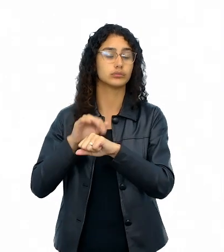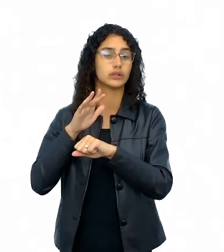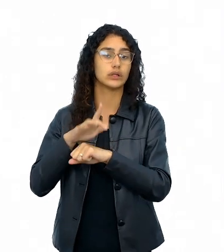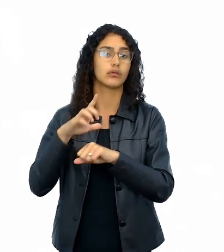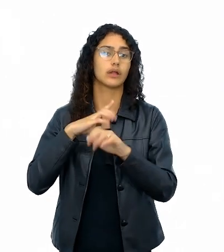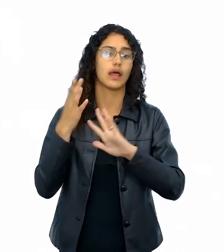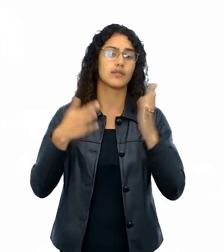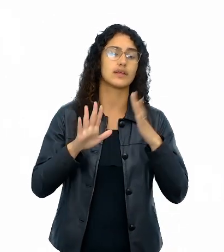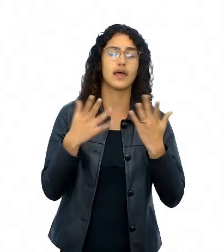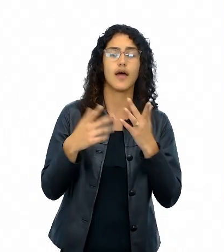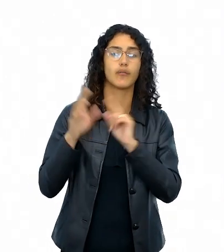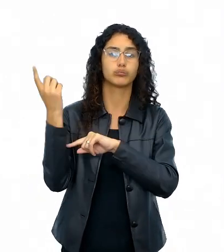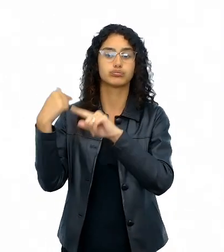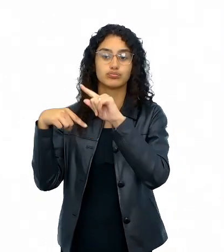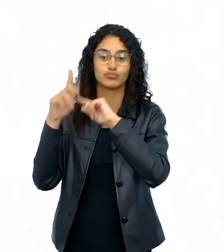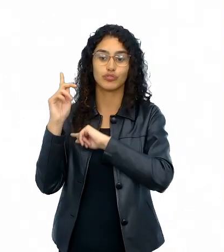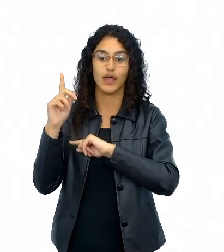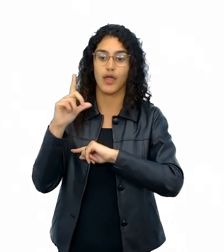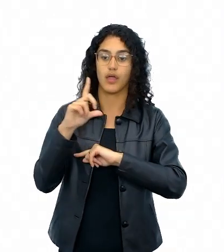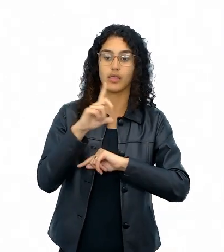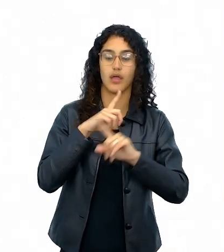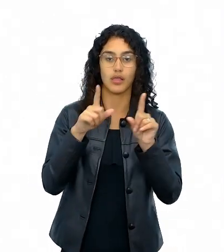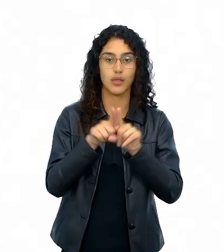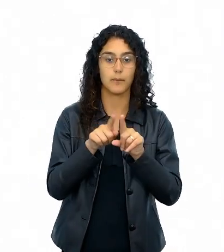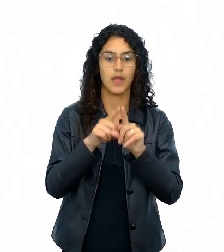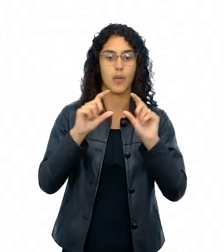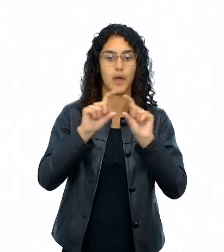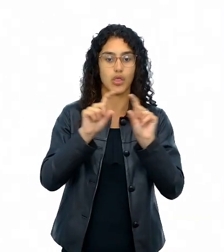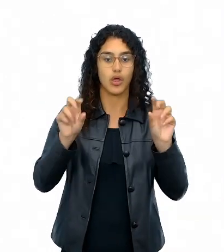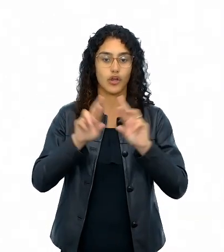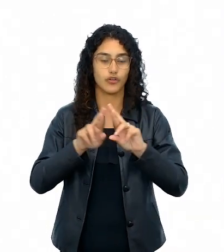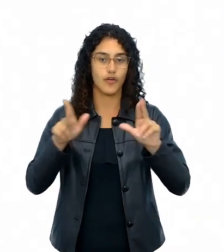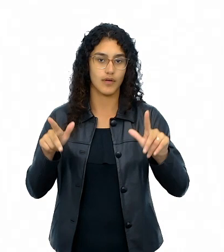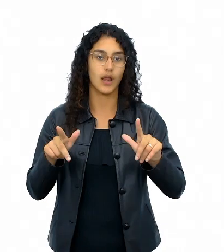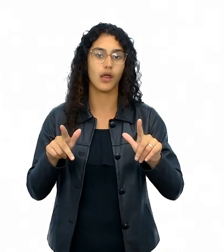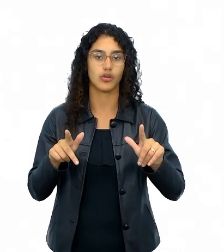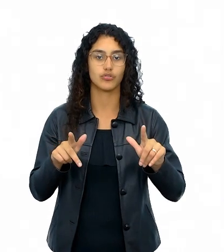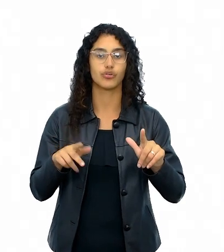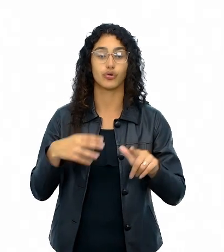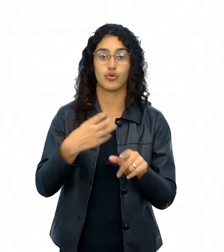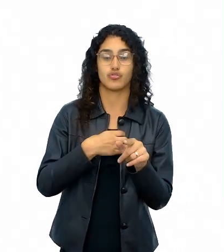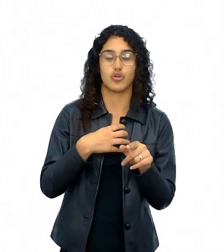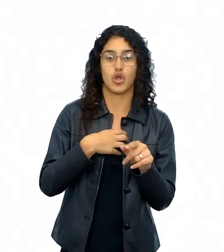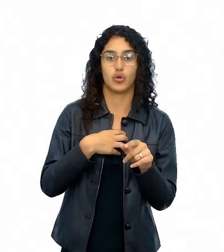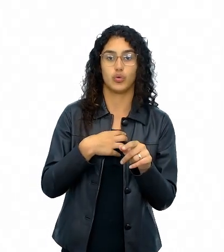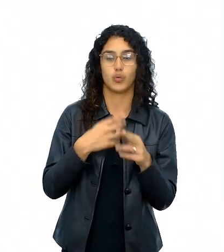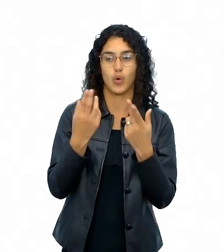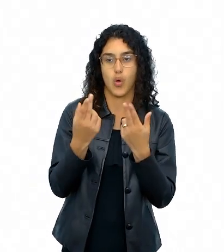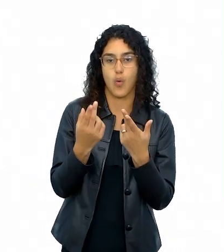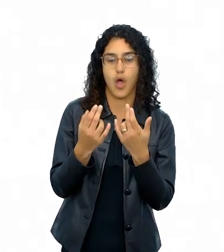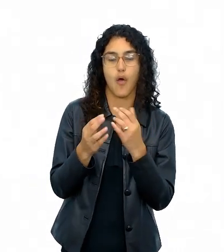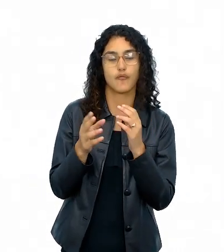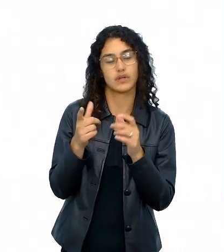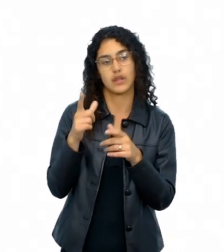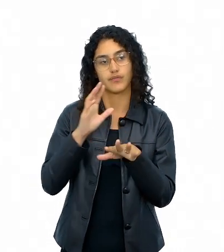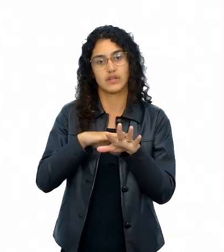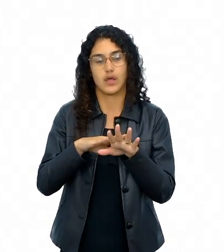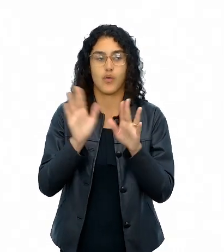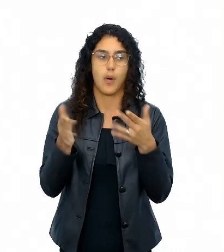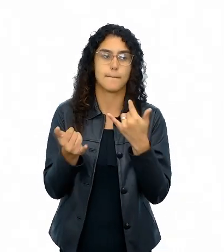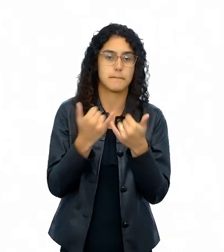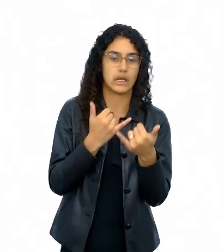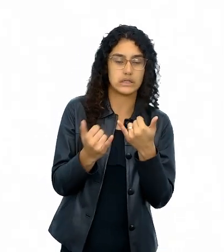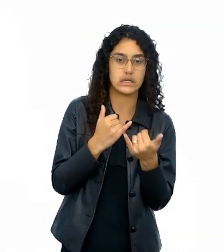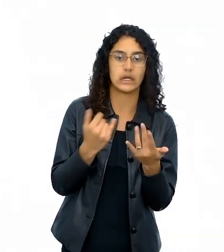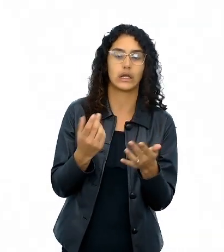às vezes, vamos desenvolver uma outra história em quadrinho, né, na mesma onda dessa que vocês acabaram de trabalhar. Então,